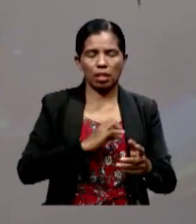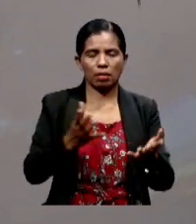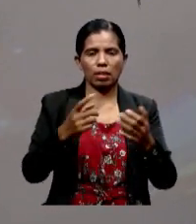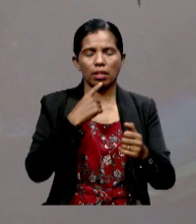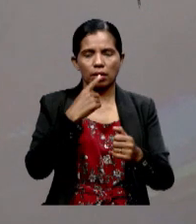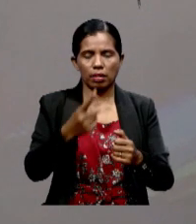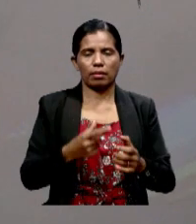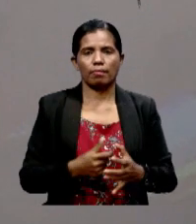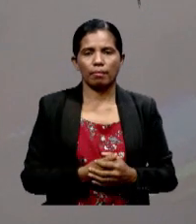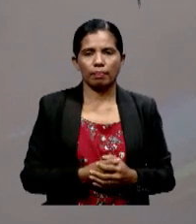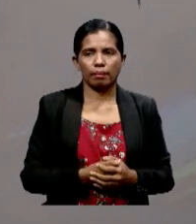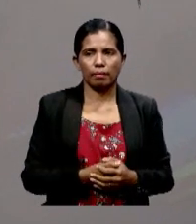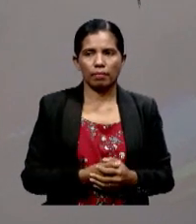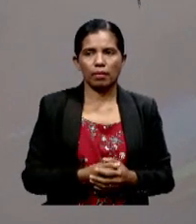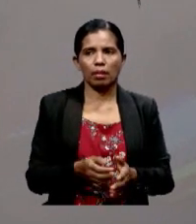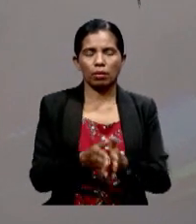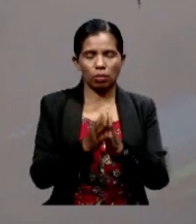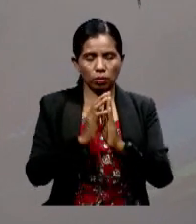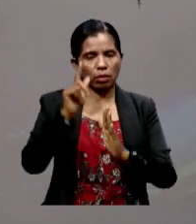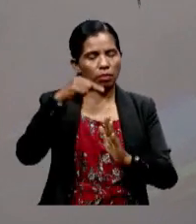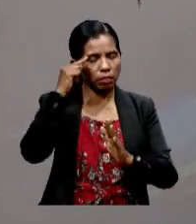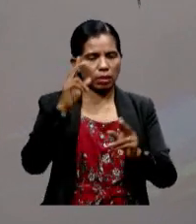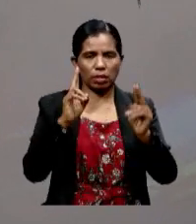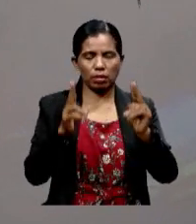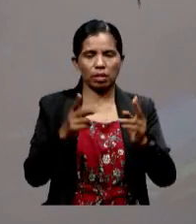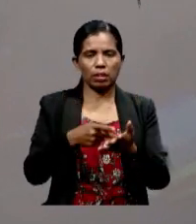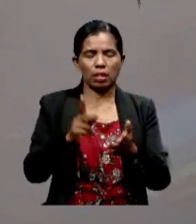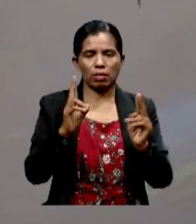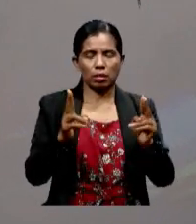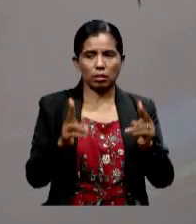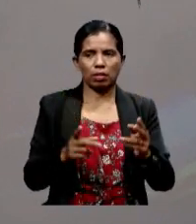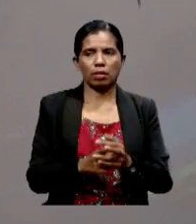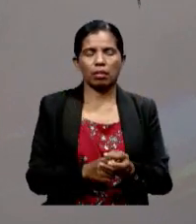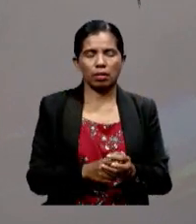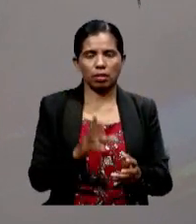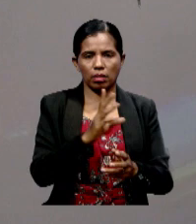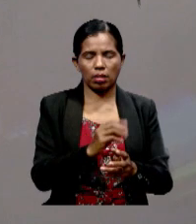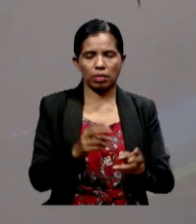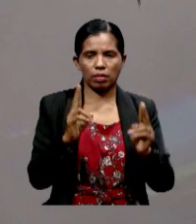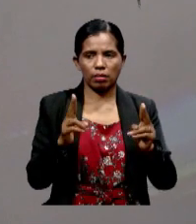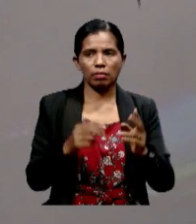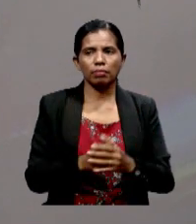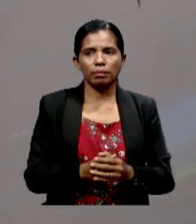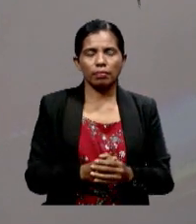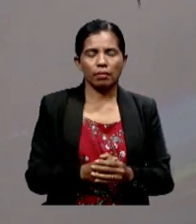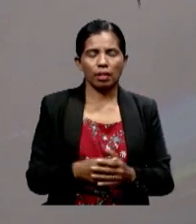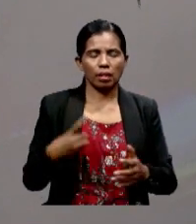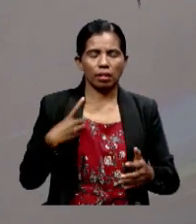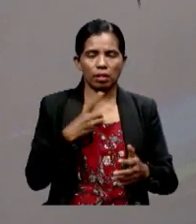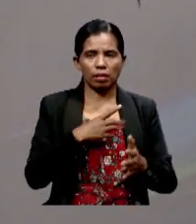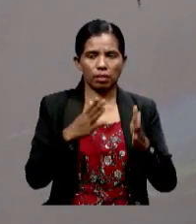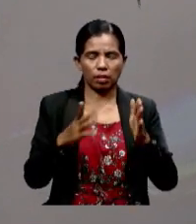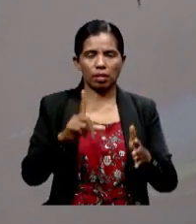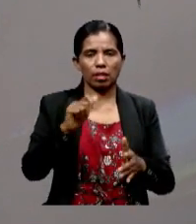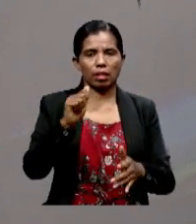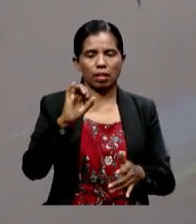está o seu governo a acelerar a linha de execução de planeta, mas está me dando com o deputado Dário Fonte